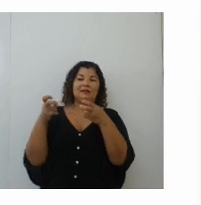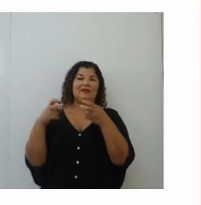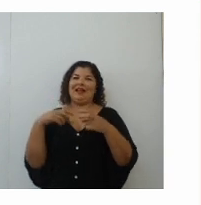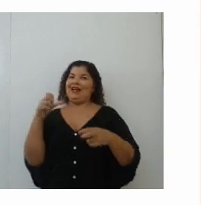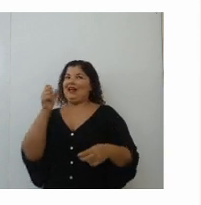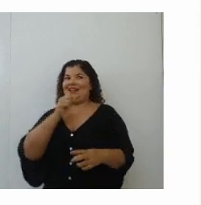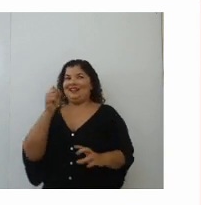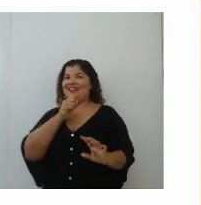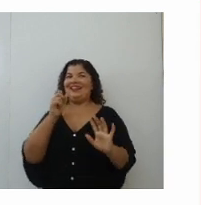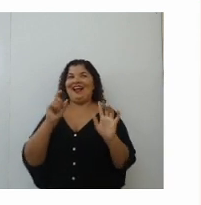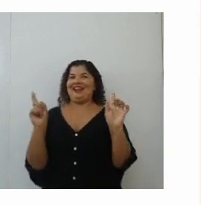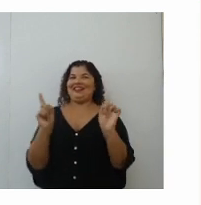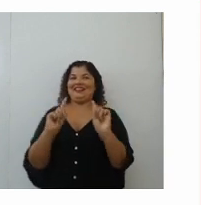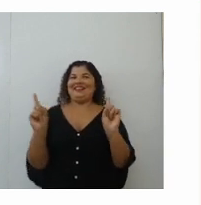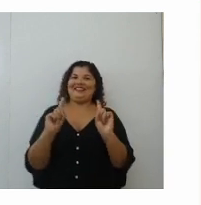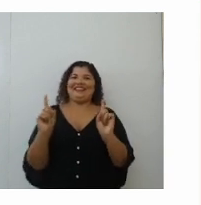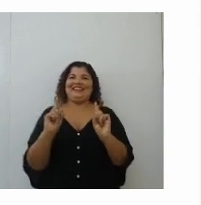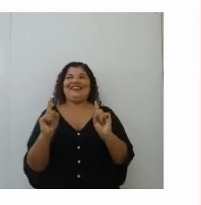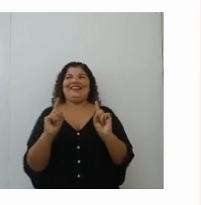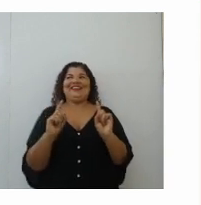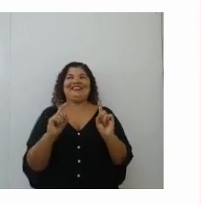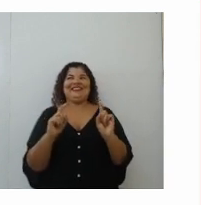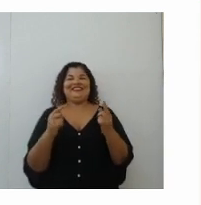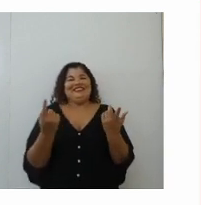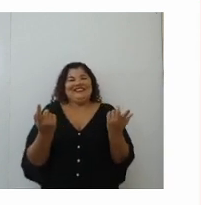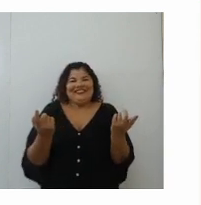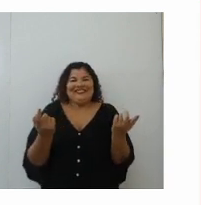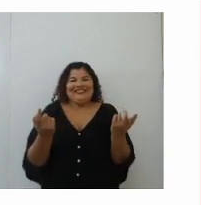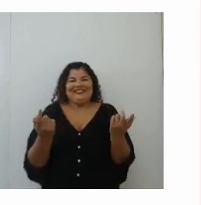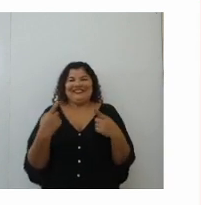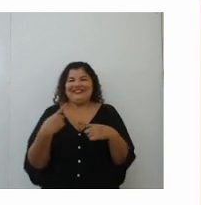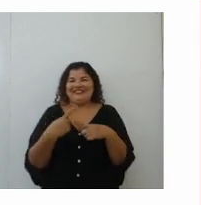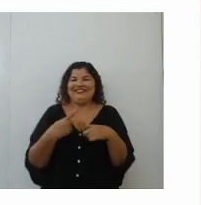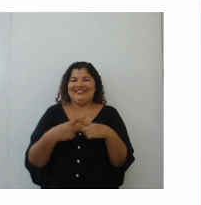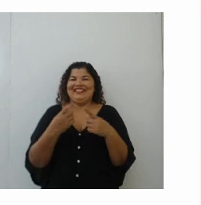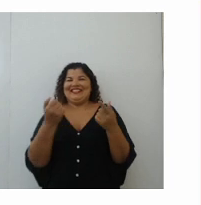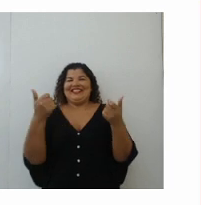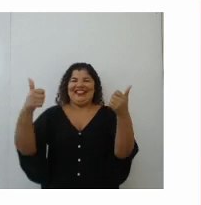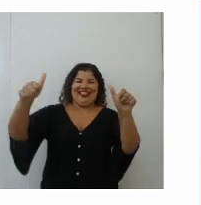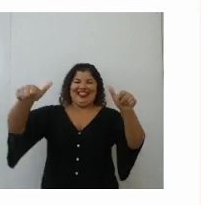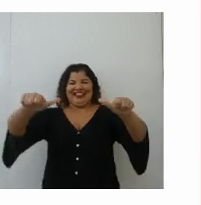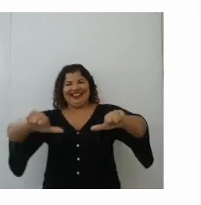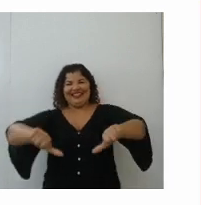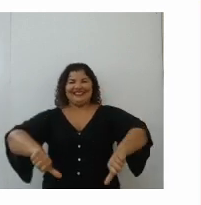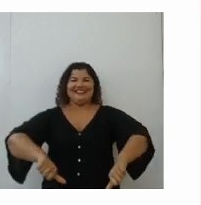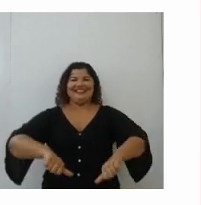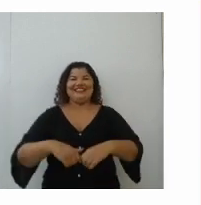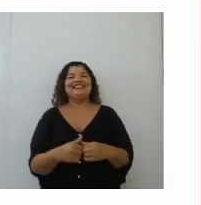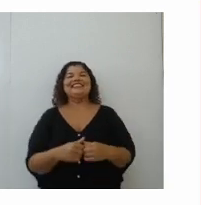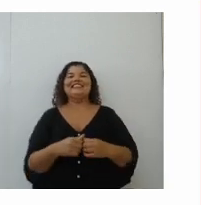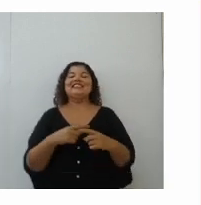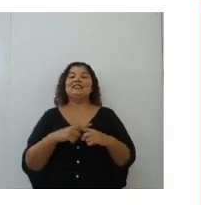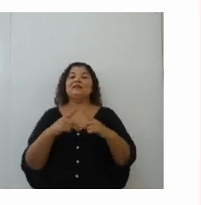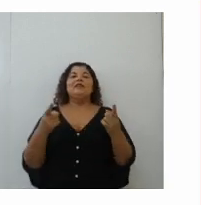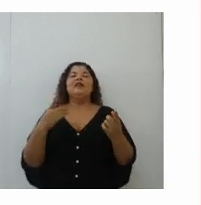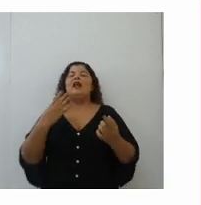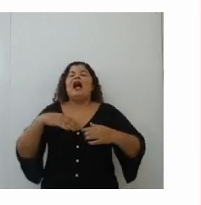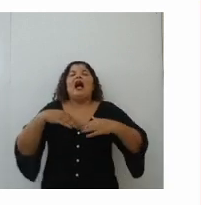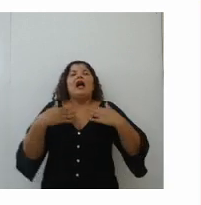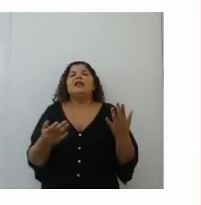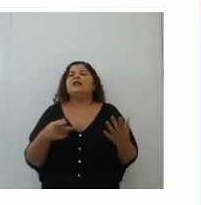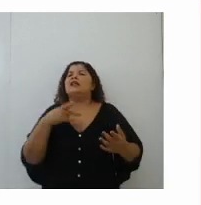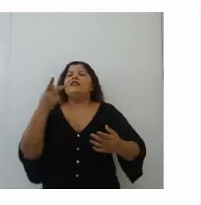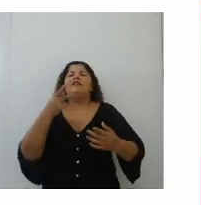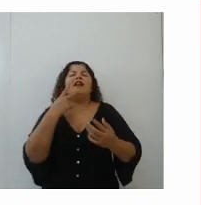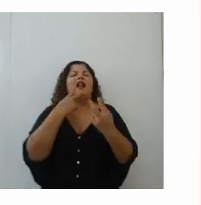cantar, né? Porque a audiência cai se eu cantar. Mas a gente tem aqui, ó. Ainda que eu falasse a língua dos